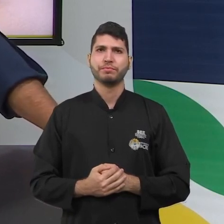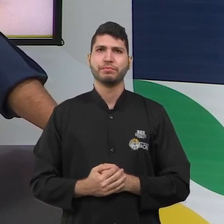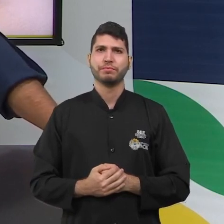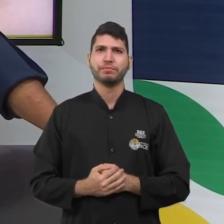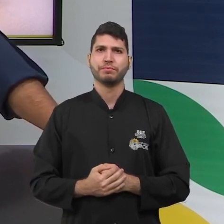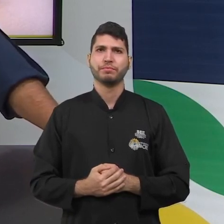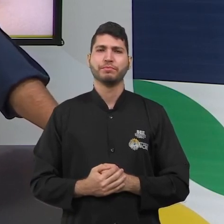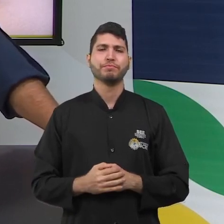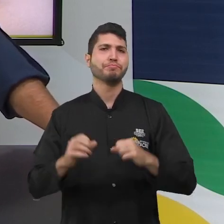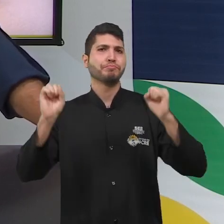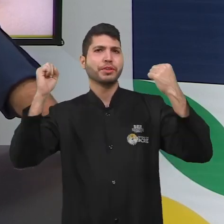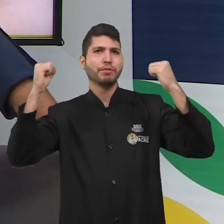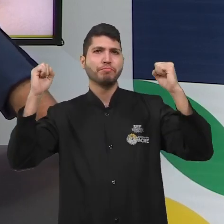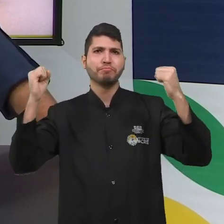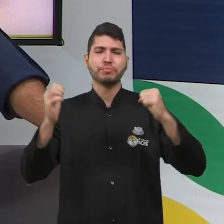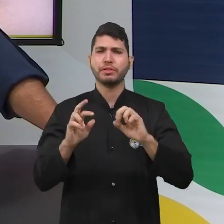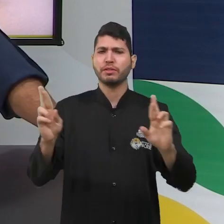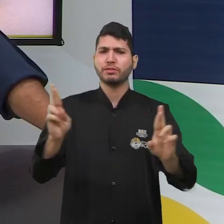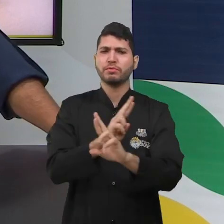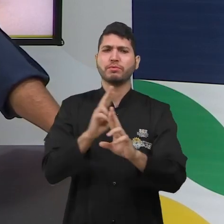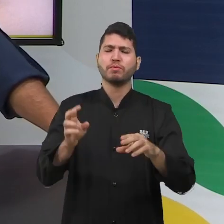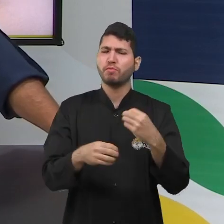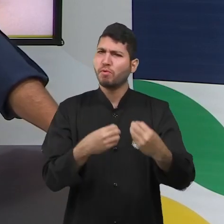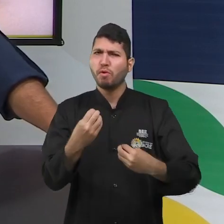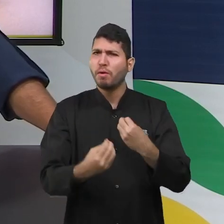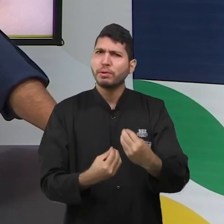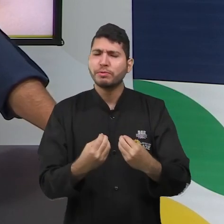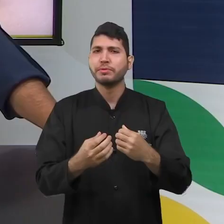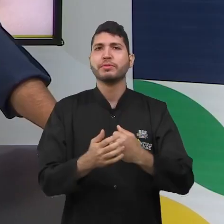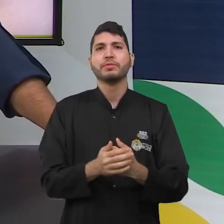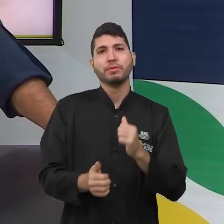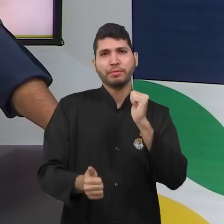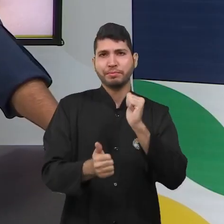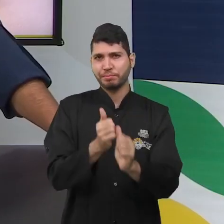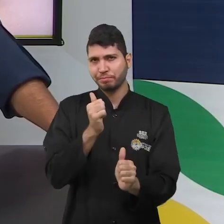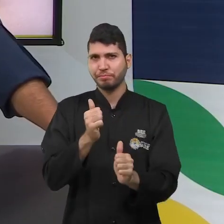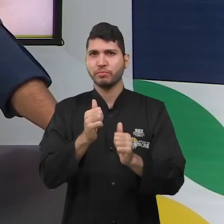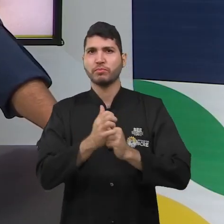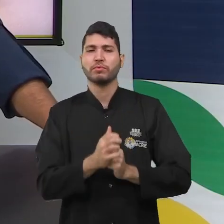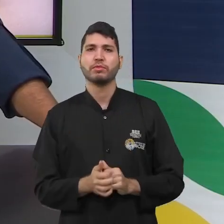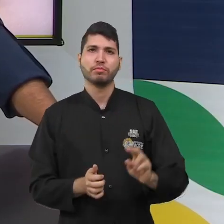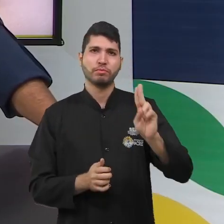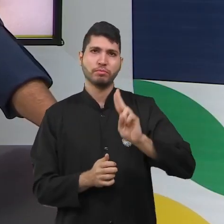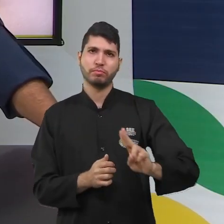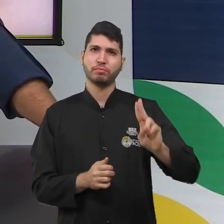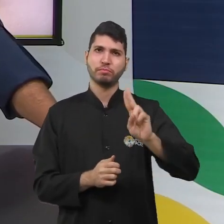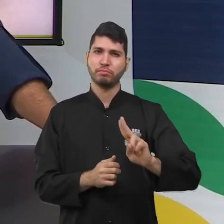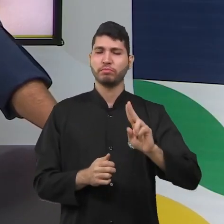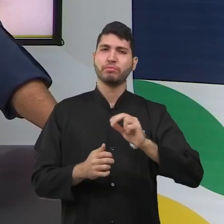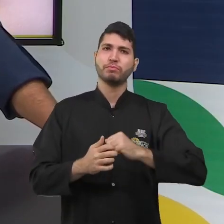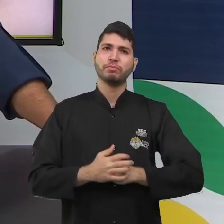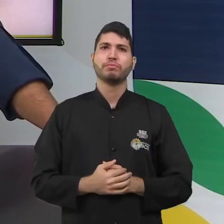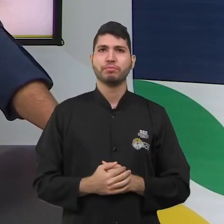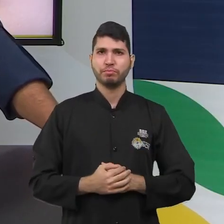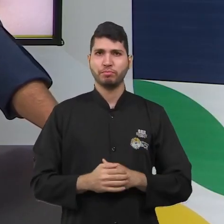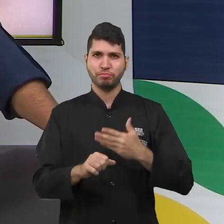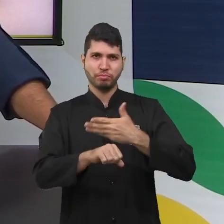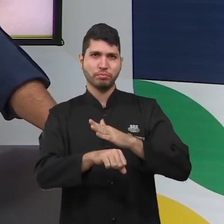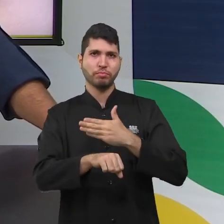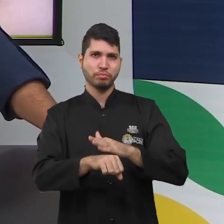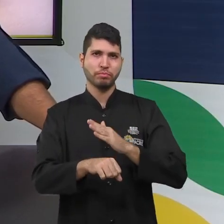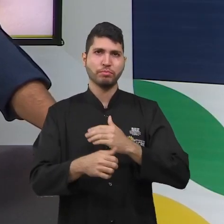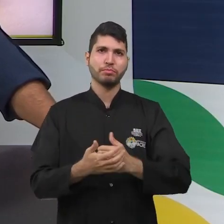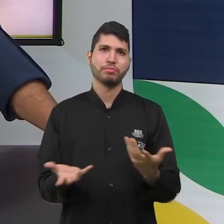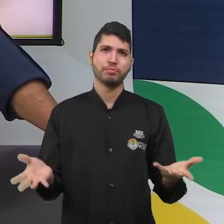educação física? A partir do momento em que a gente começa a entender que o esporte ele é um instrumento e um meio para práticas